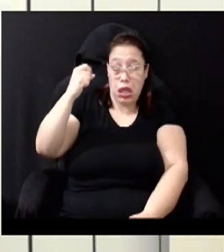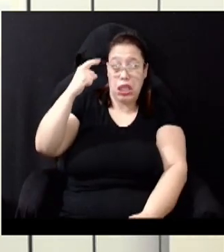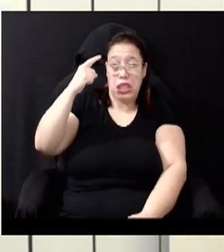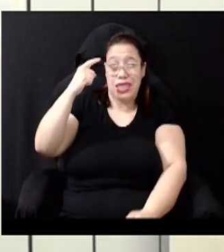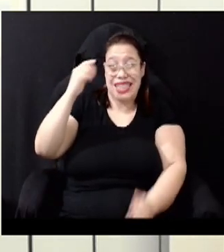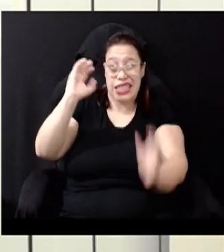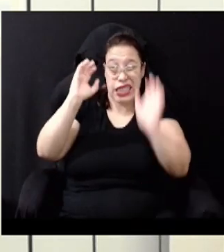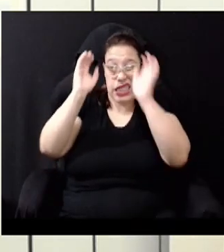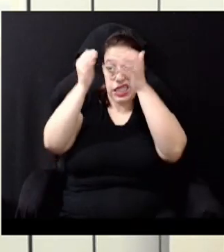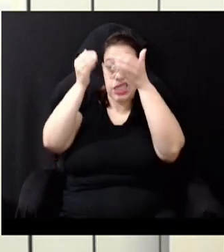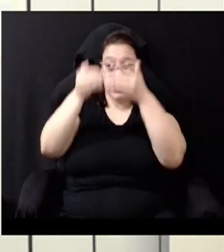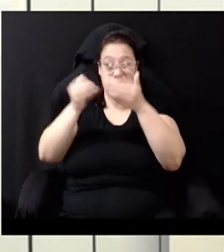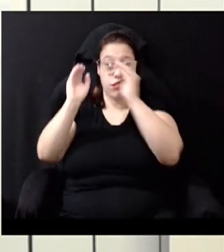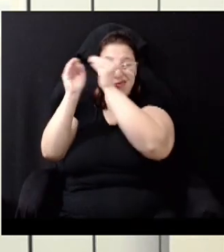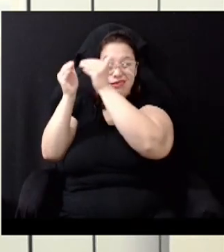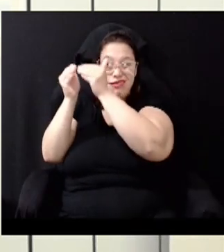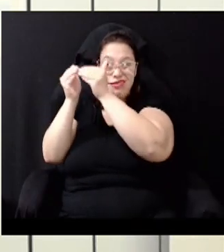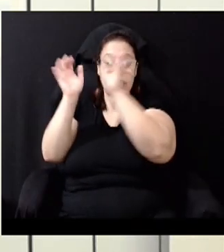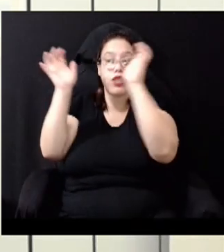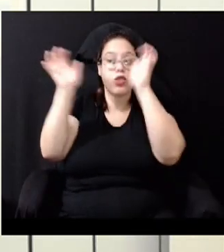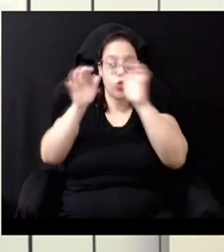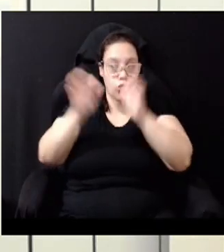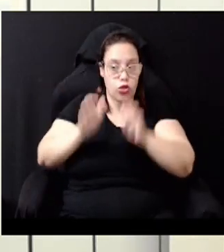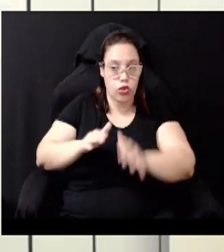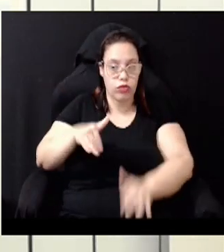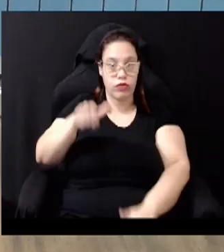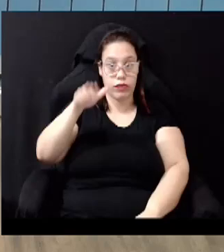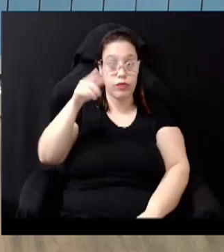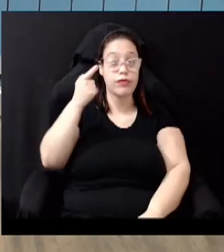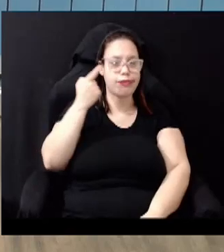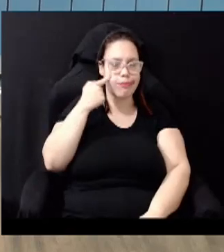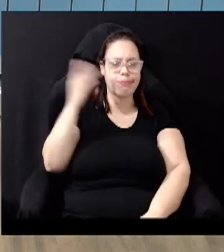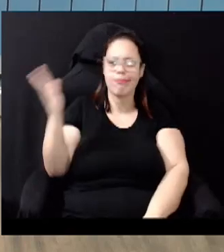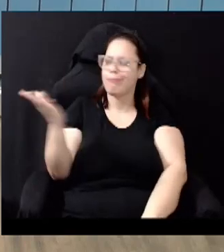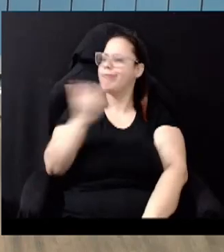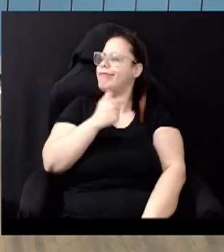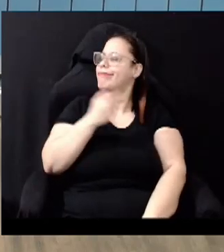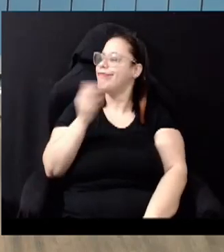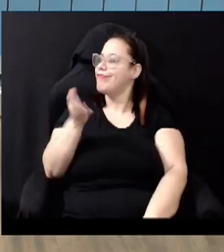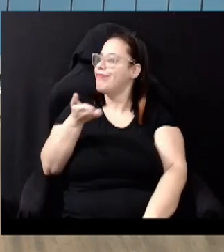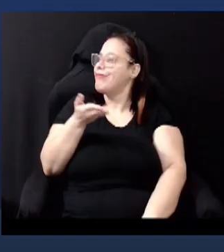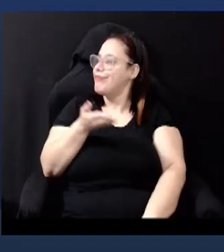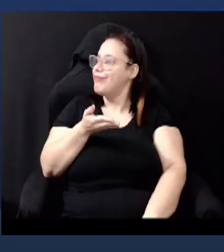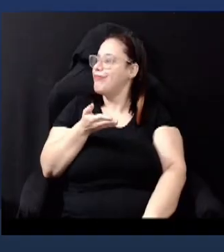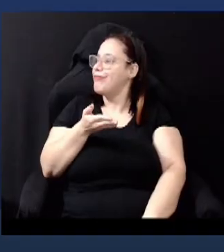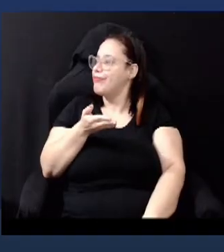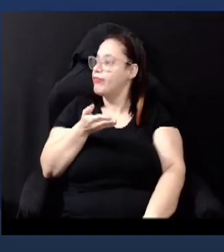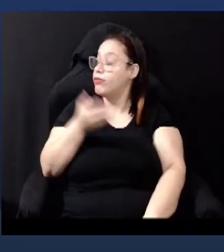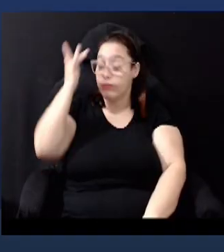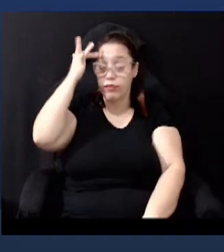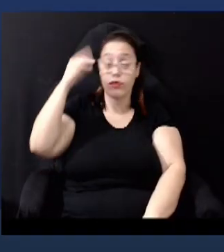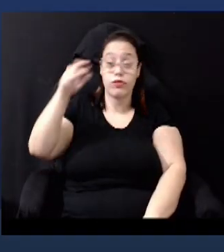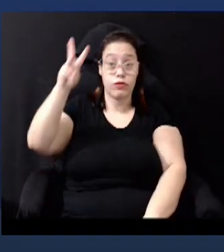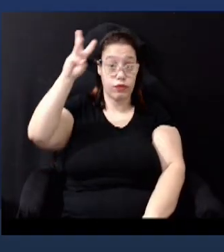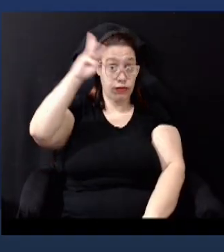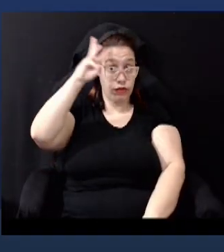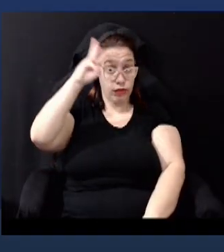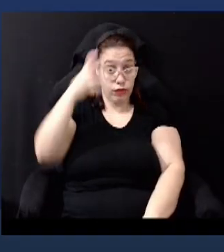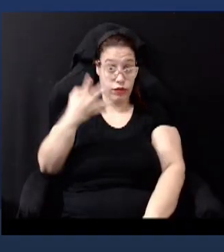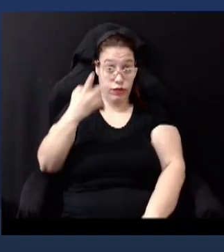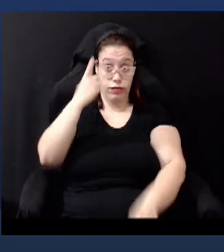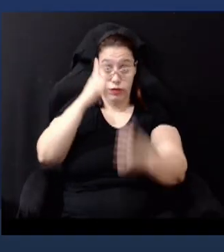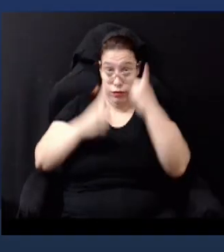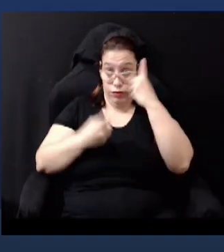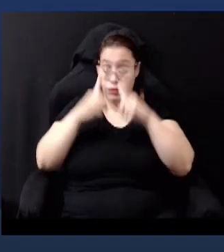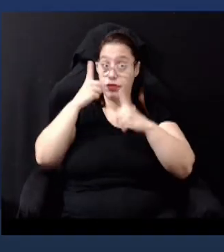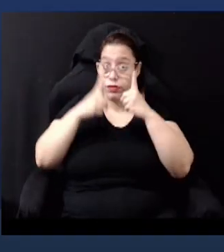nuvens e deve chover mais. Vamos às temperaturas, porque elas já estão aqui na minha tela. Para amanhã, terça-feira, então, 4 de fevereiro,